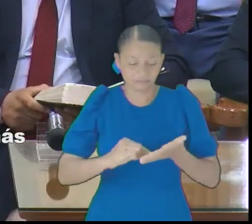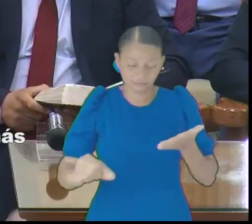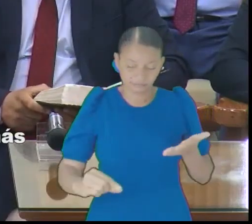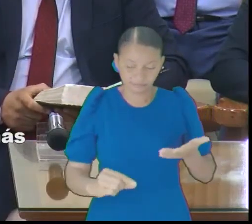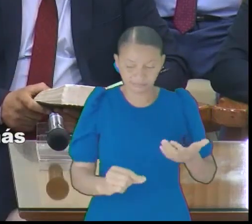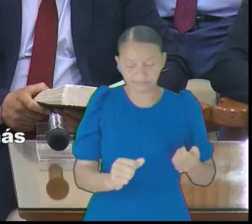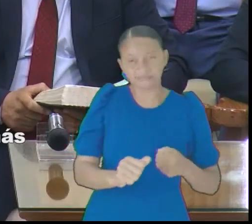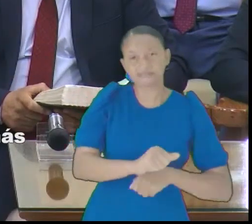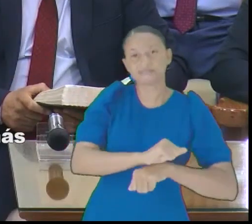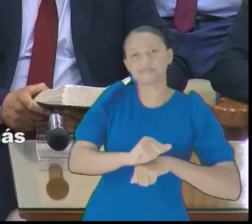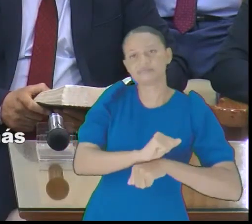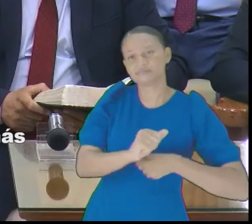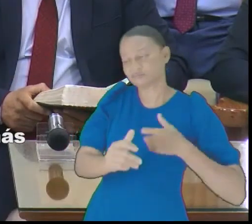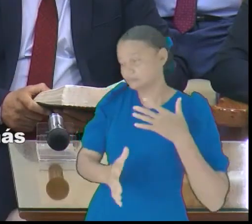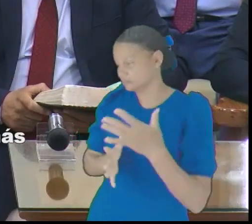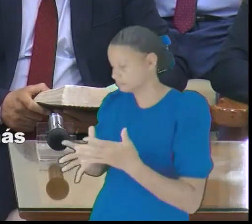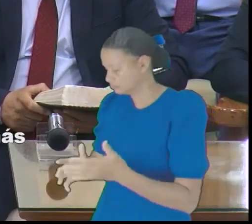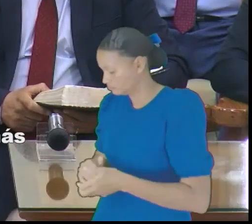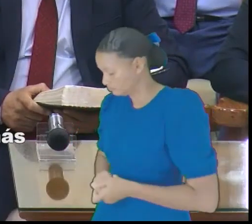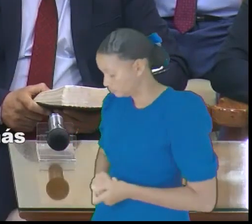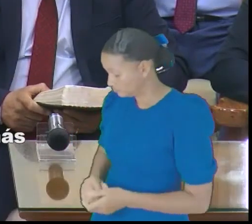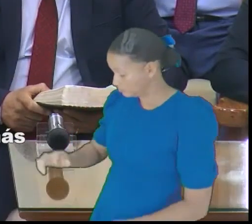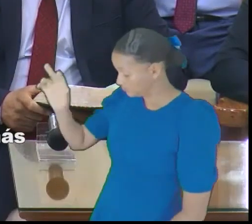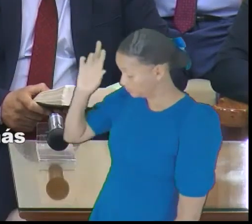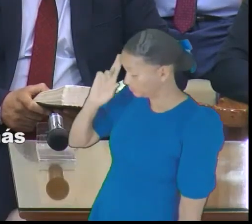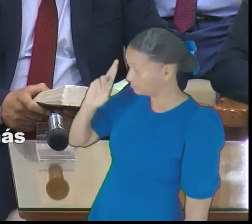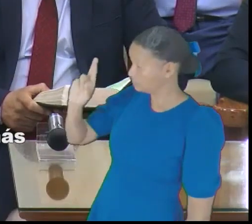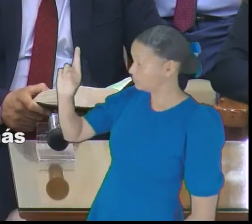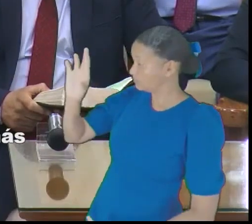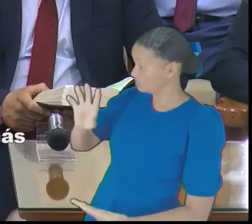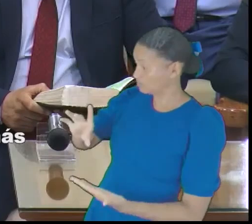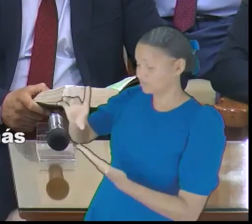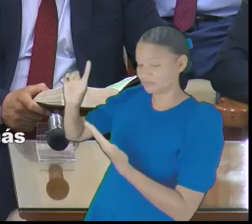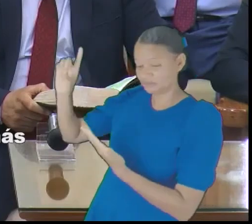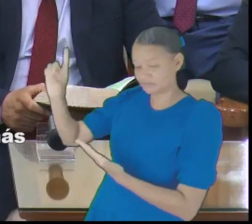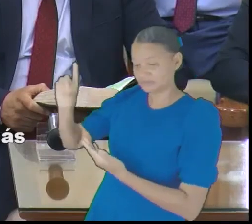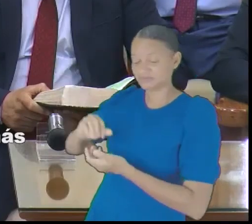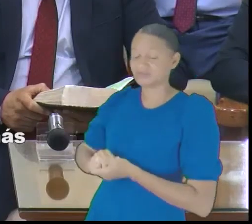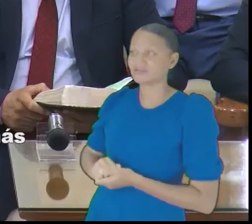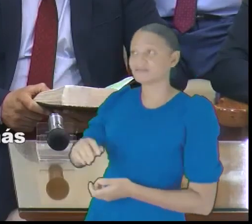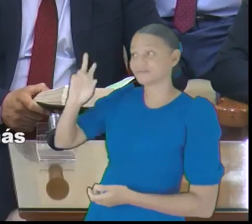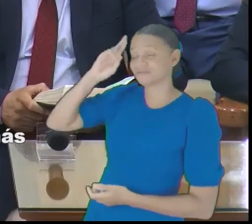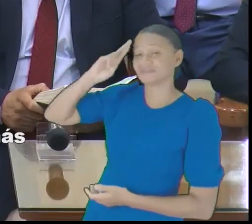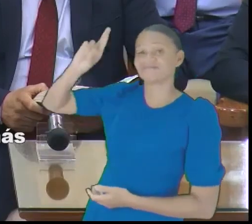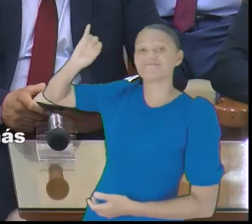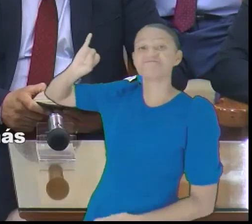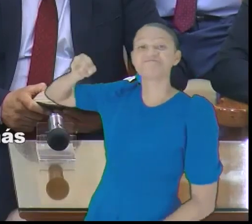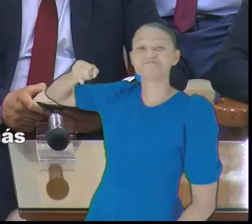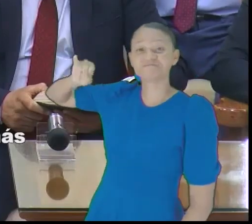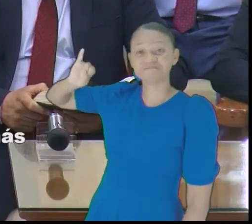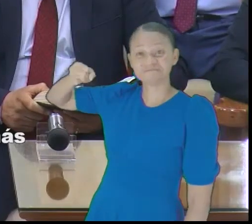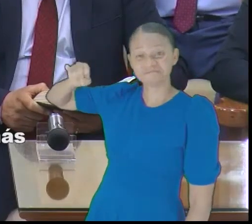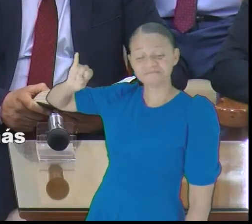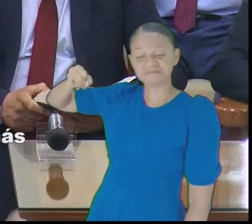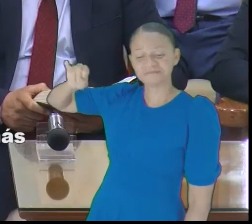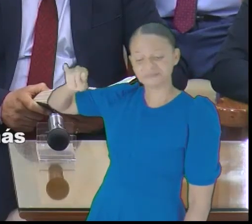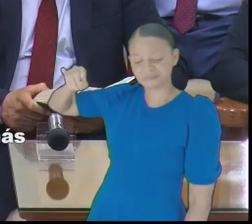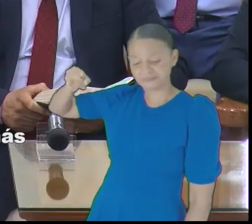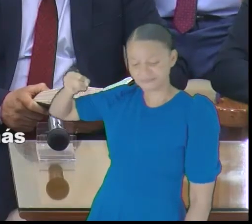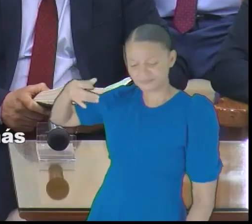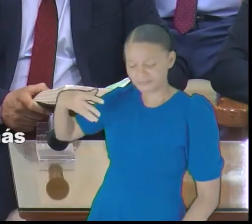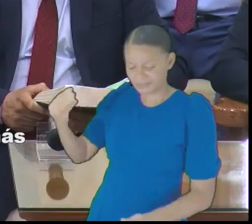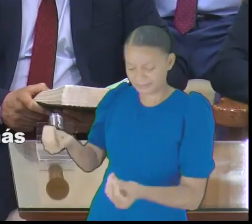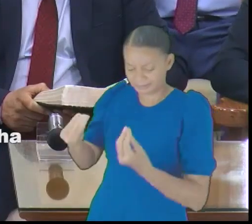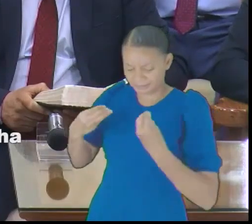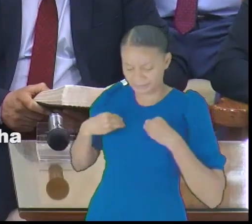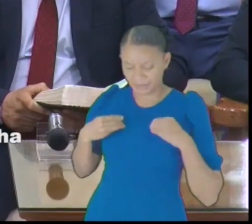disse Abraão, Senhor Deus, o Senhor Jeová, que me hás de